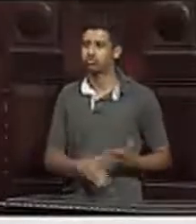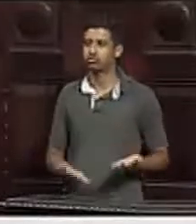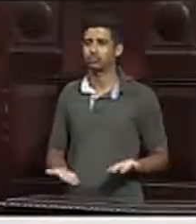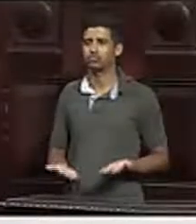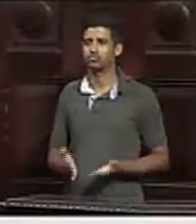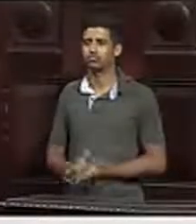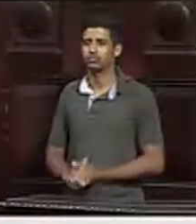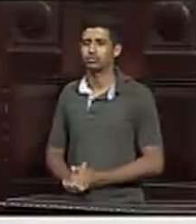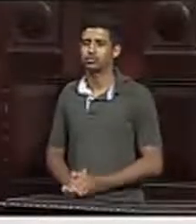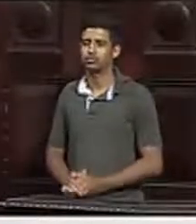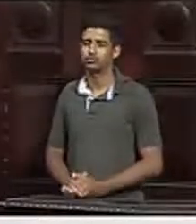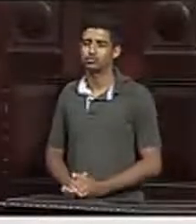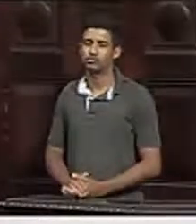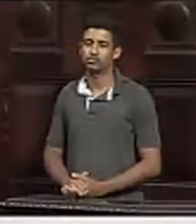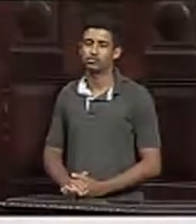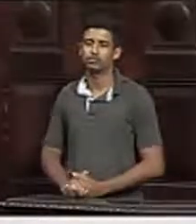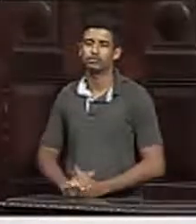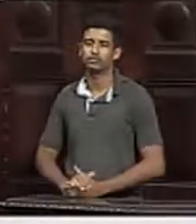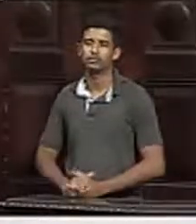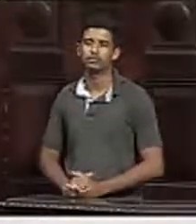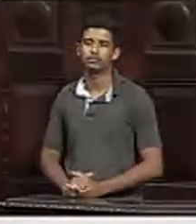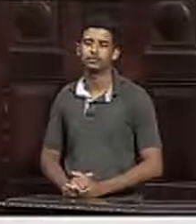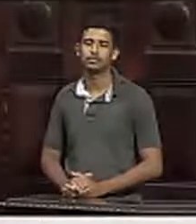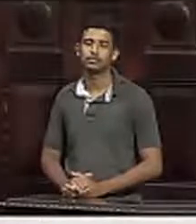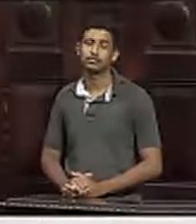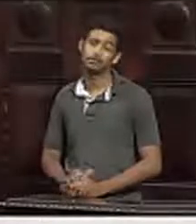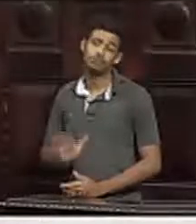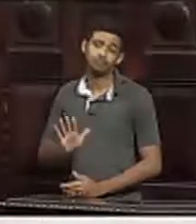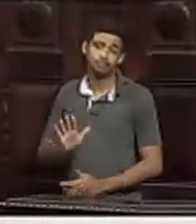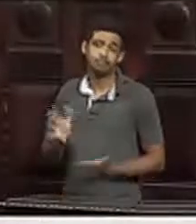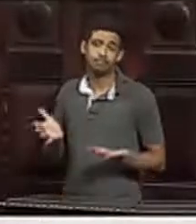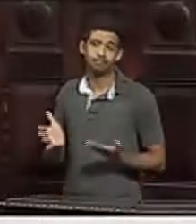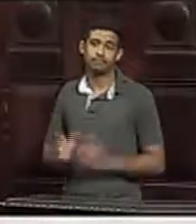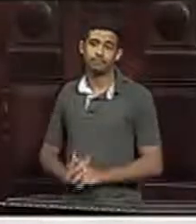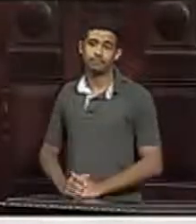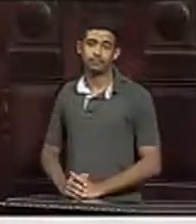Não é por acaso que